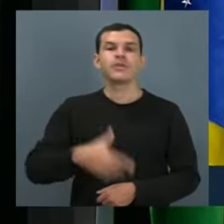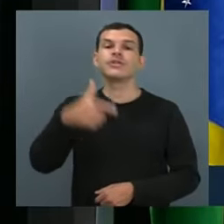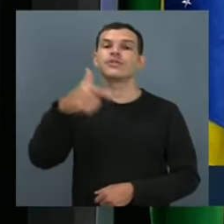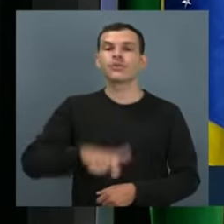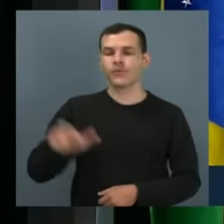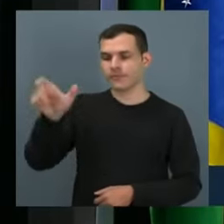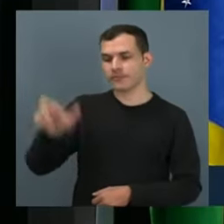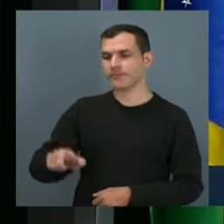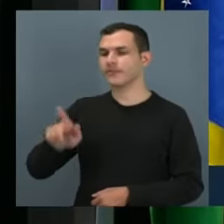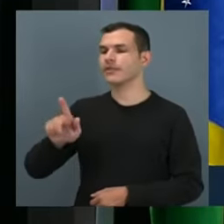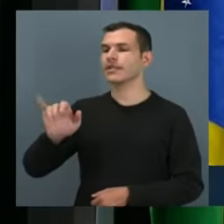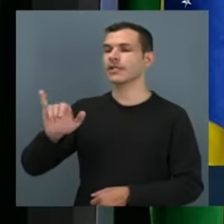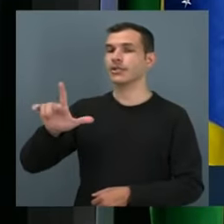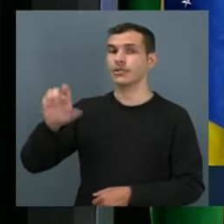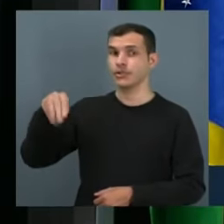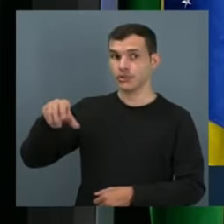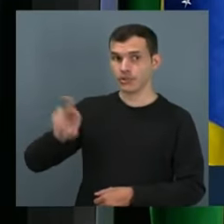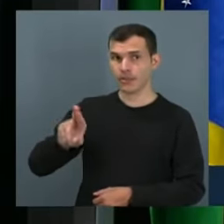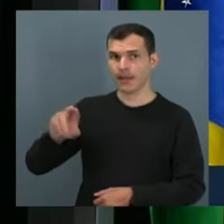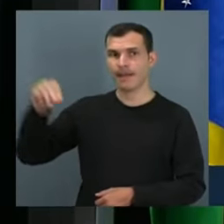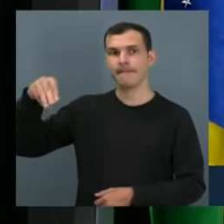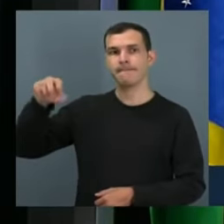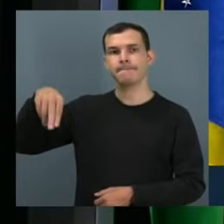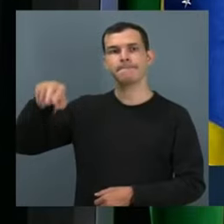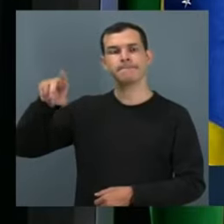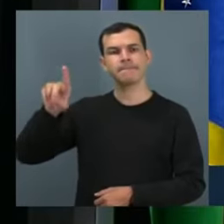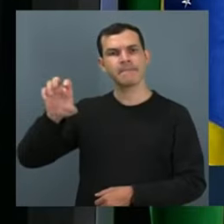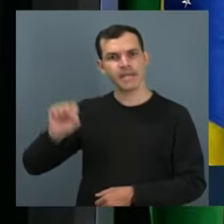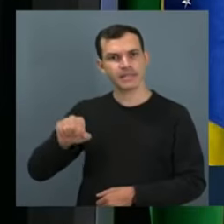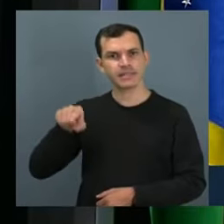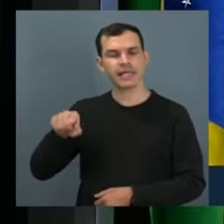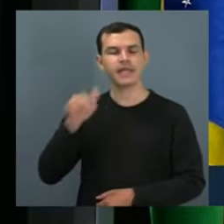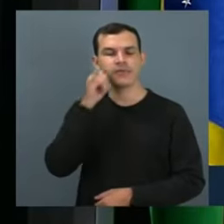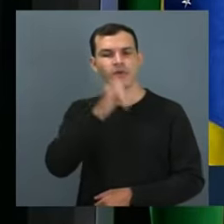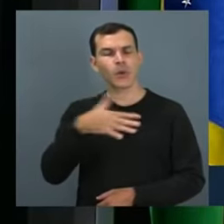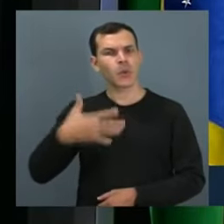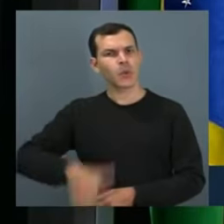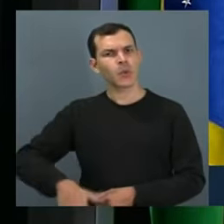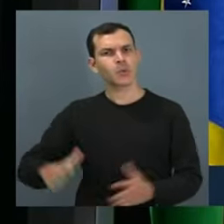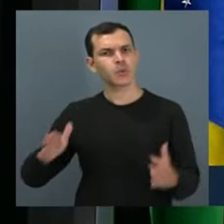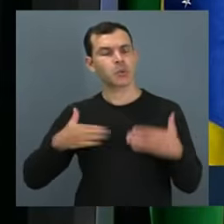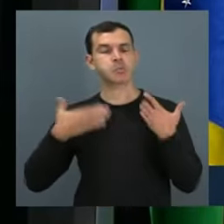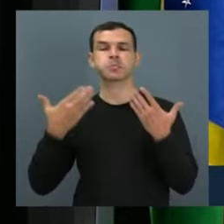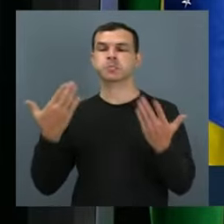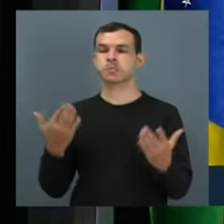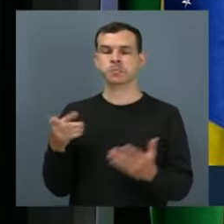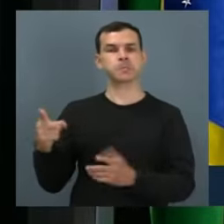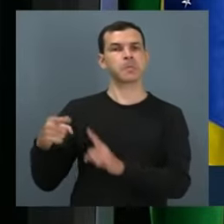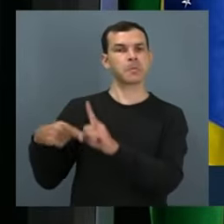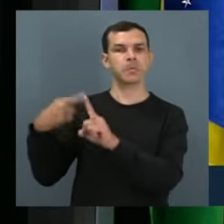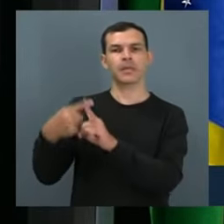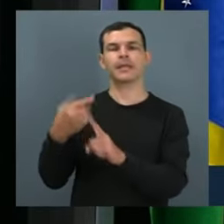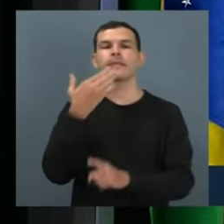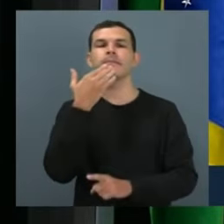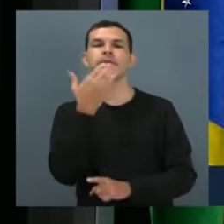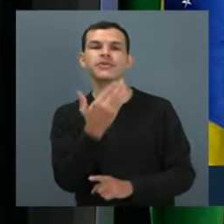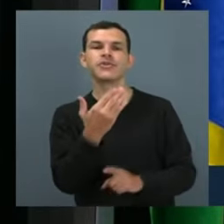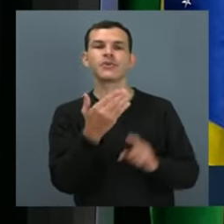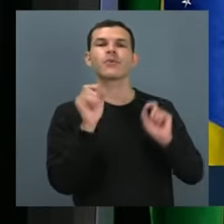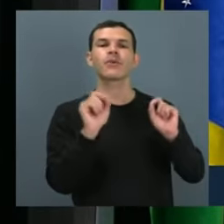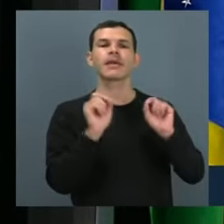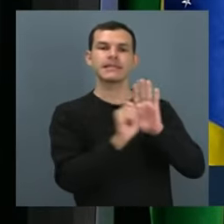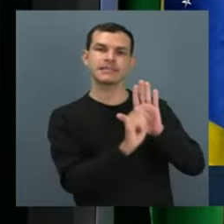ser justo, surpreendeu positivamente, fazendo logo em seguida um pedido de destaque.